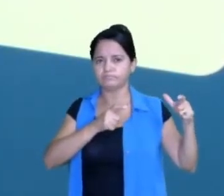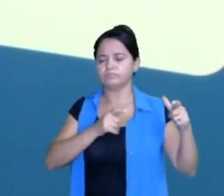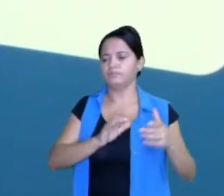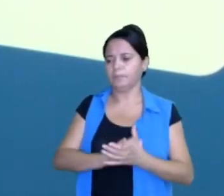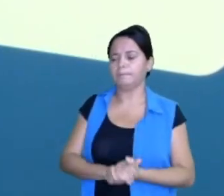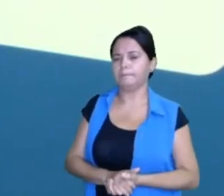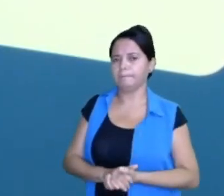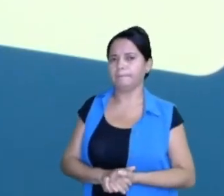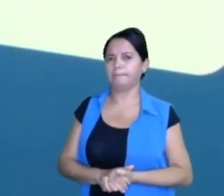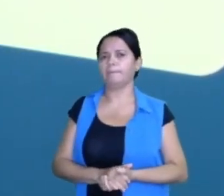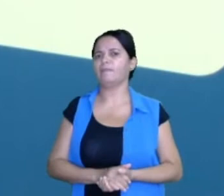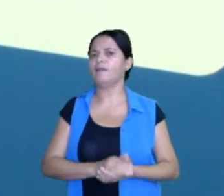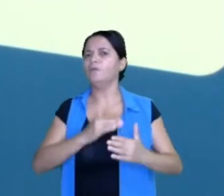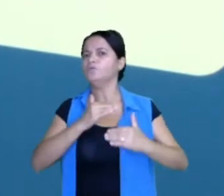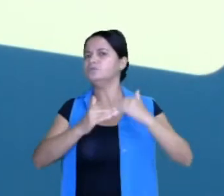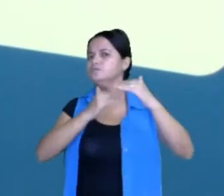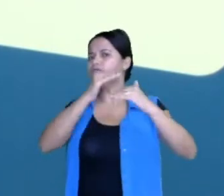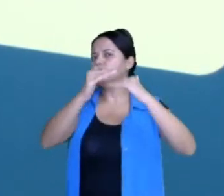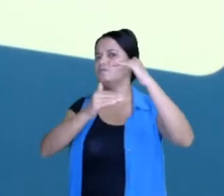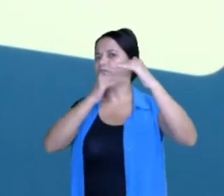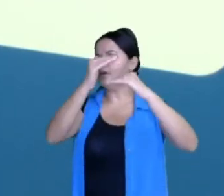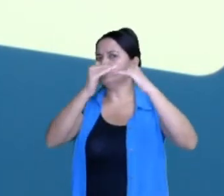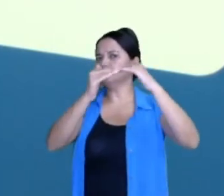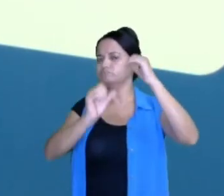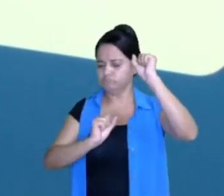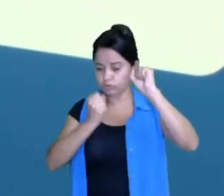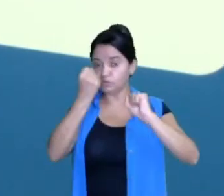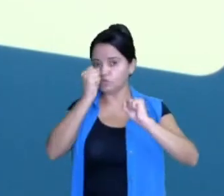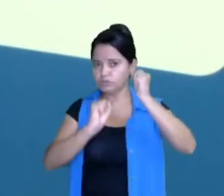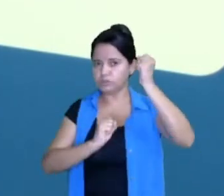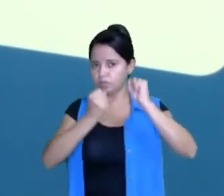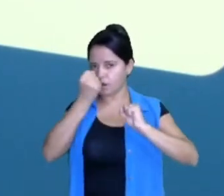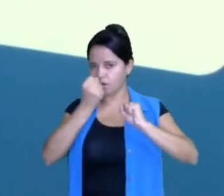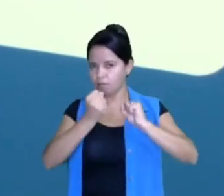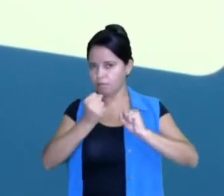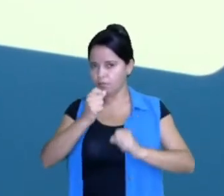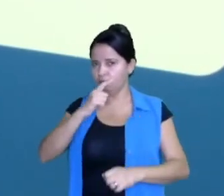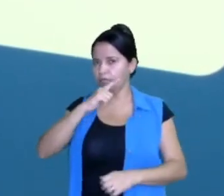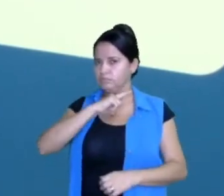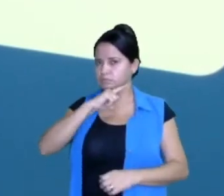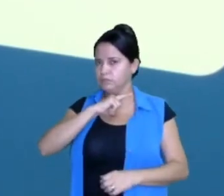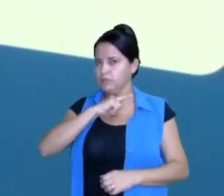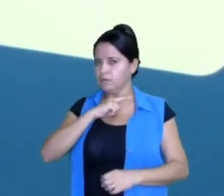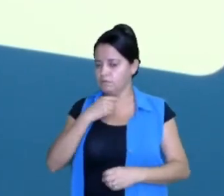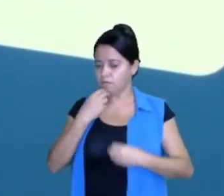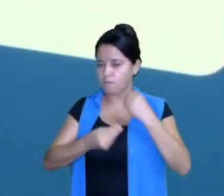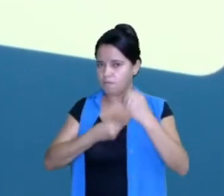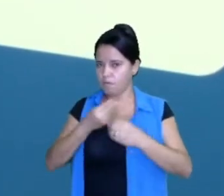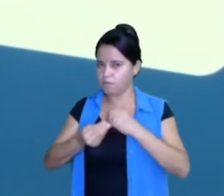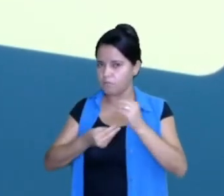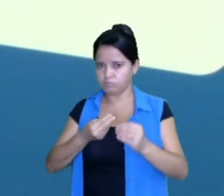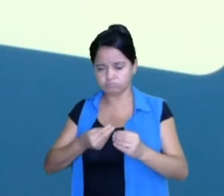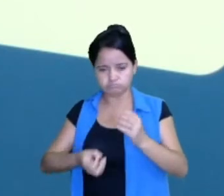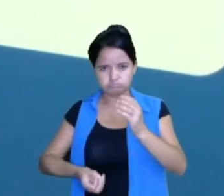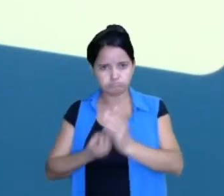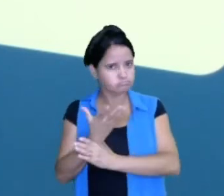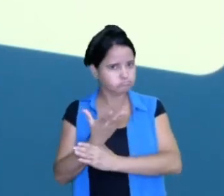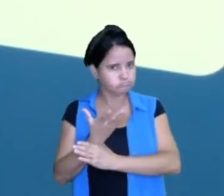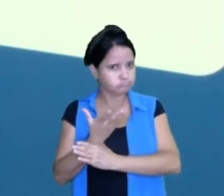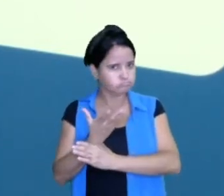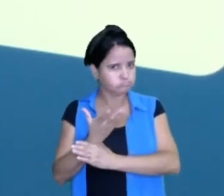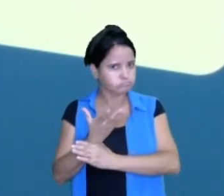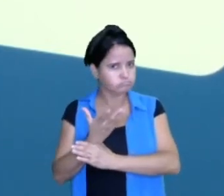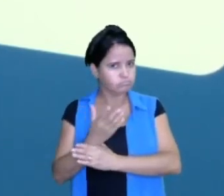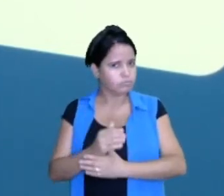Esse desenvolvimento industrial, ele vai ser de forma repentina, né?